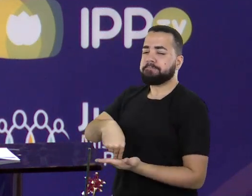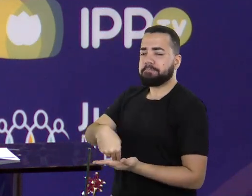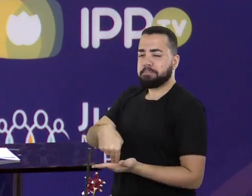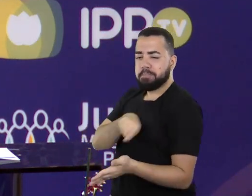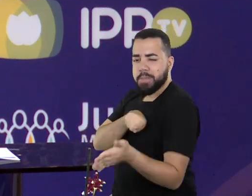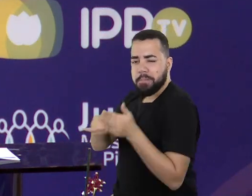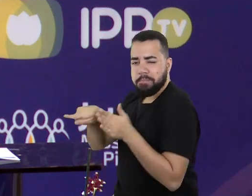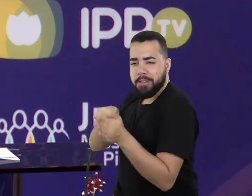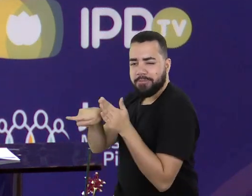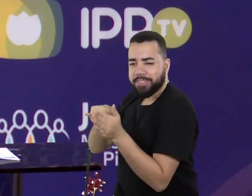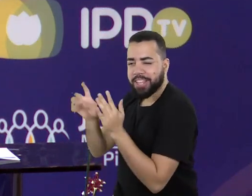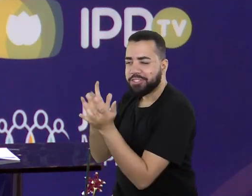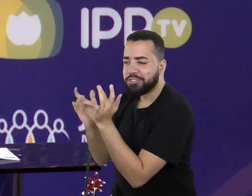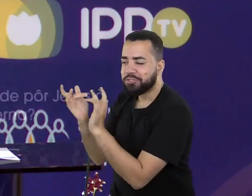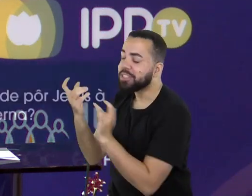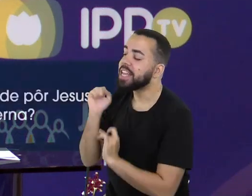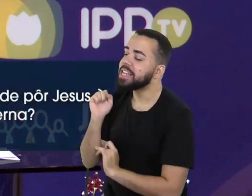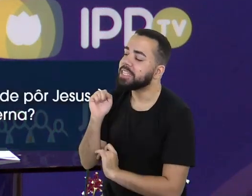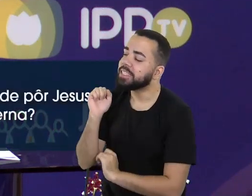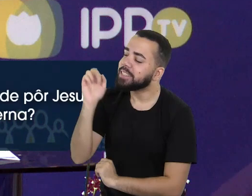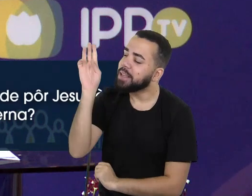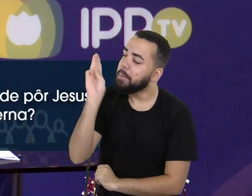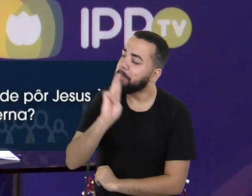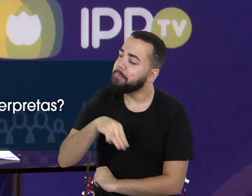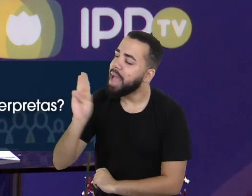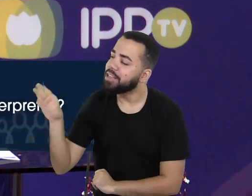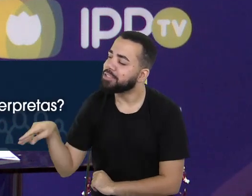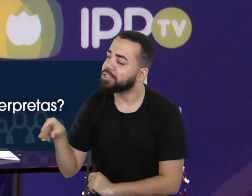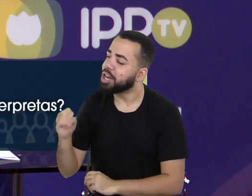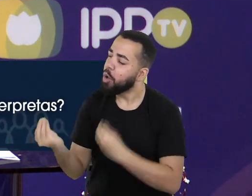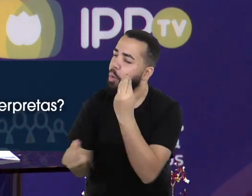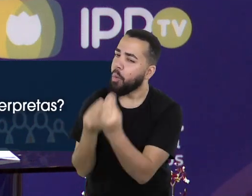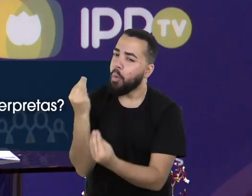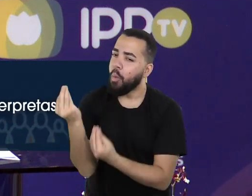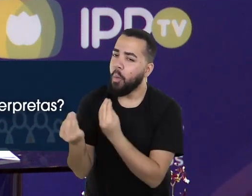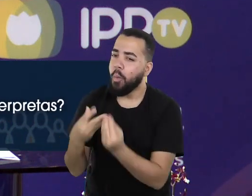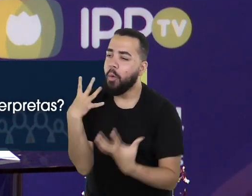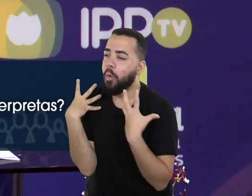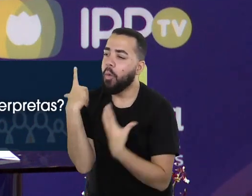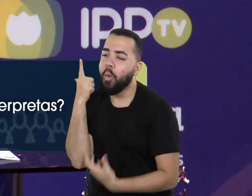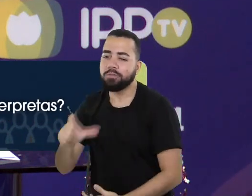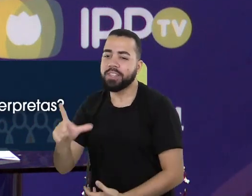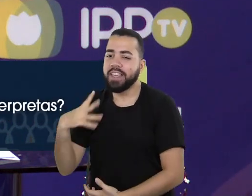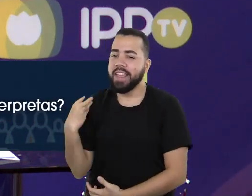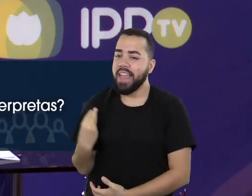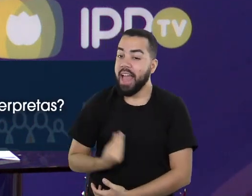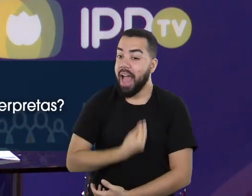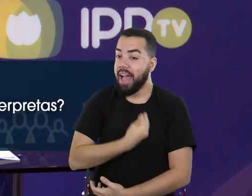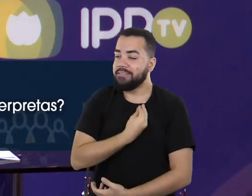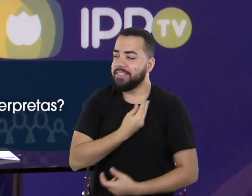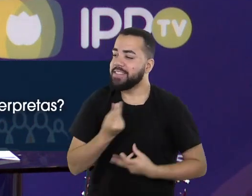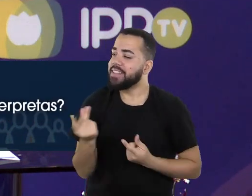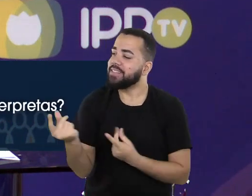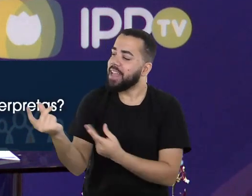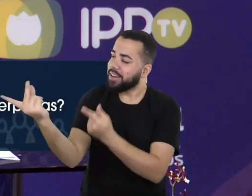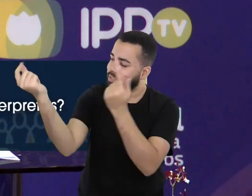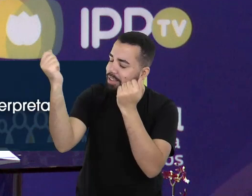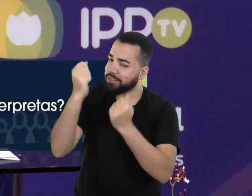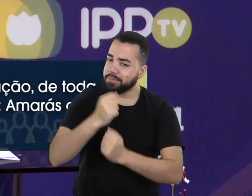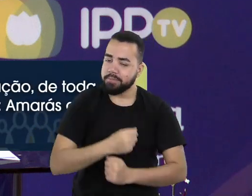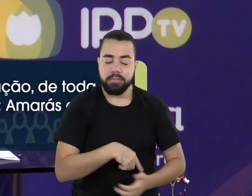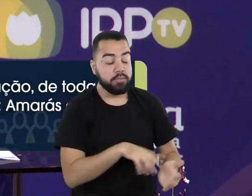Mestre, que farei para herdar a vida eterna? Então Jesus lhe perguntou: que está escrito na lei?